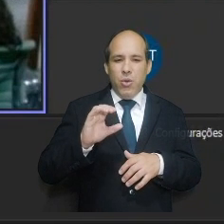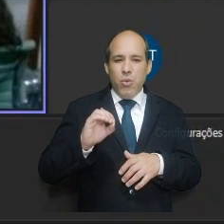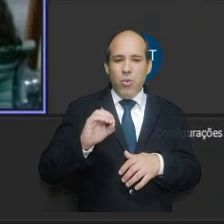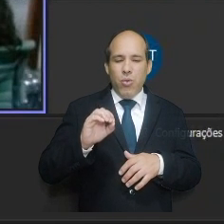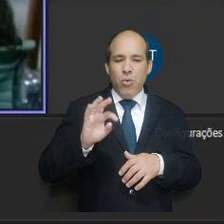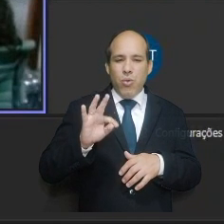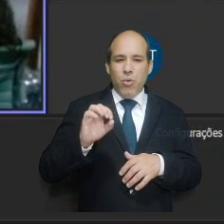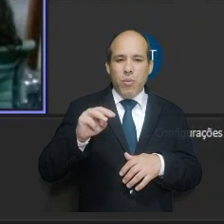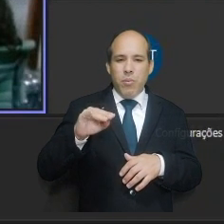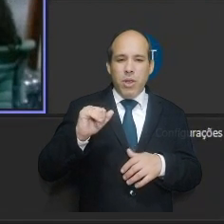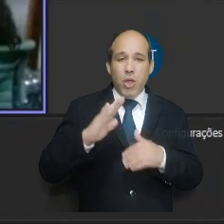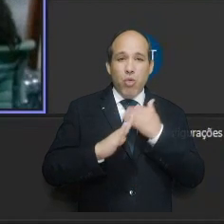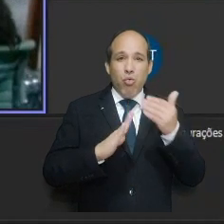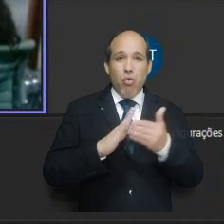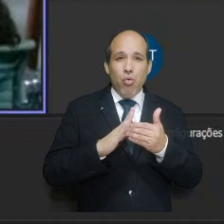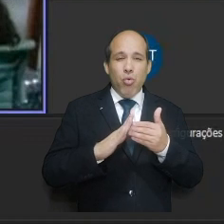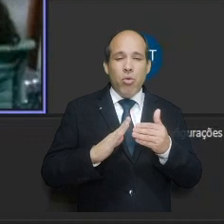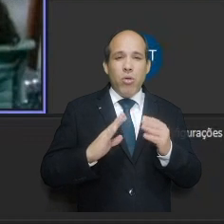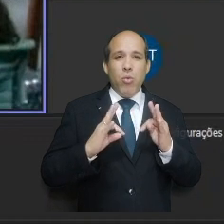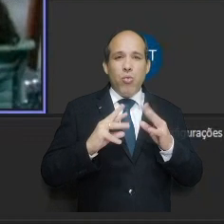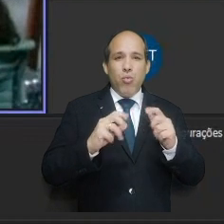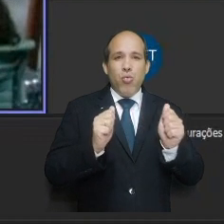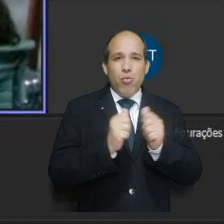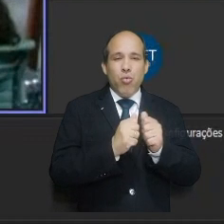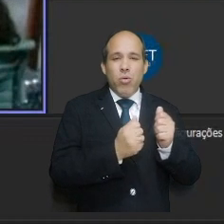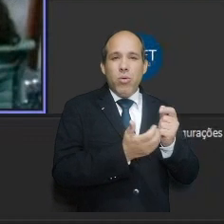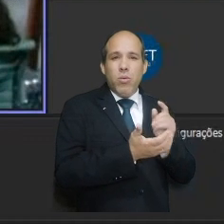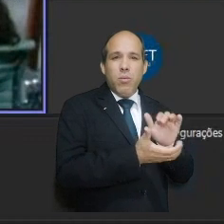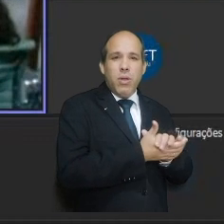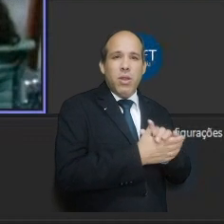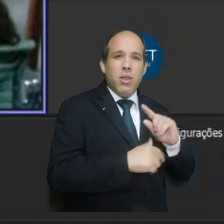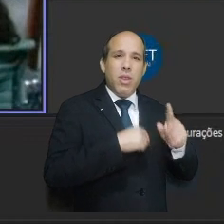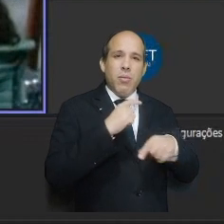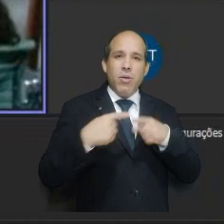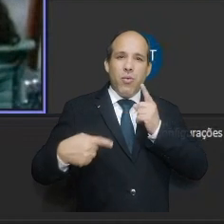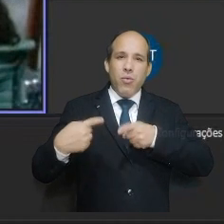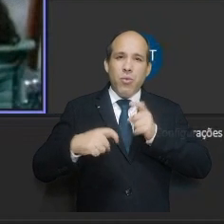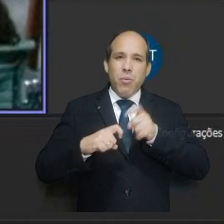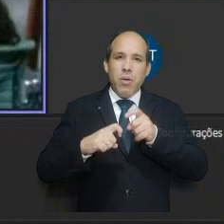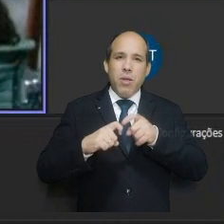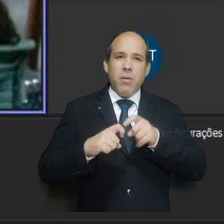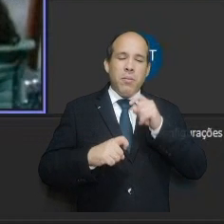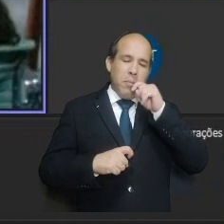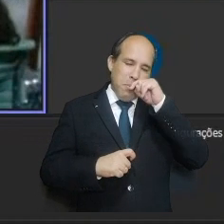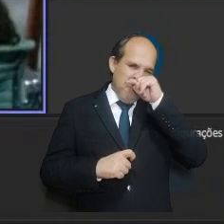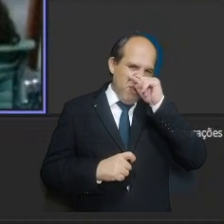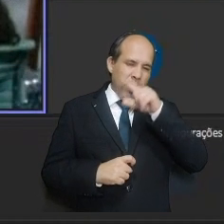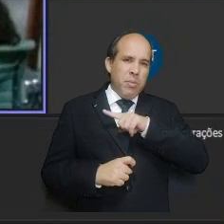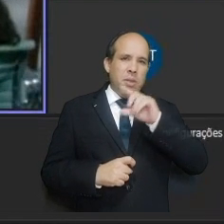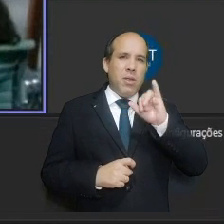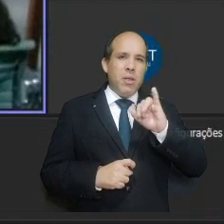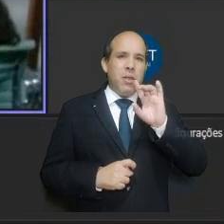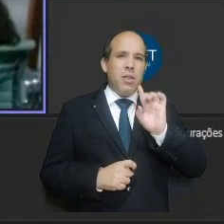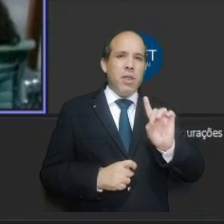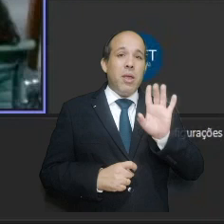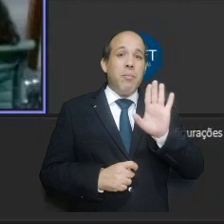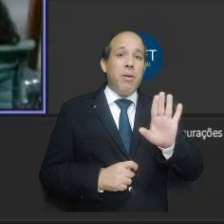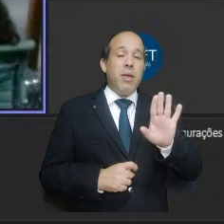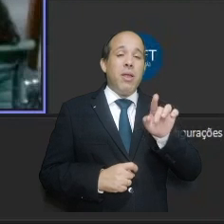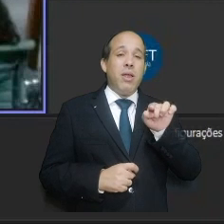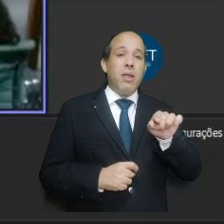histerectomia subtotal ou total, e seria refletido com o marido e depois discutido com o médico no retorno. Aí eu digo os IDs e tal.